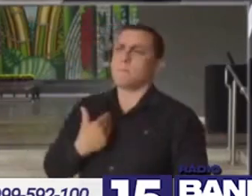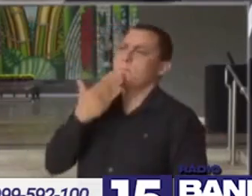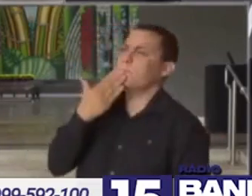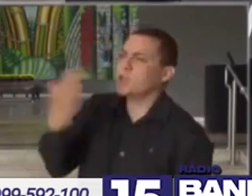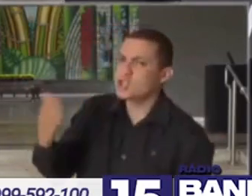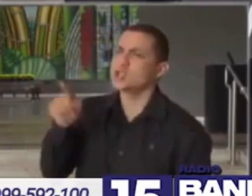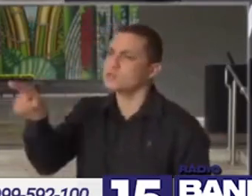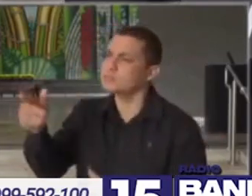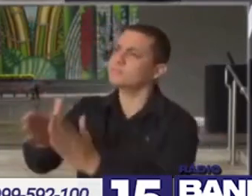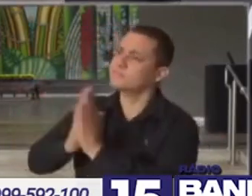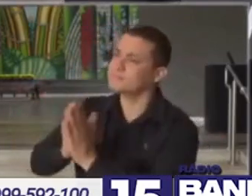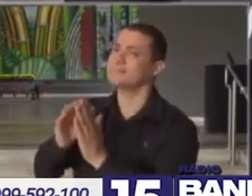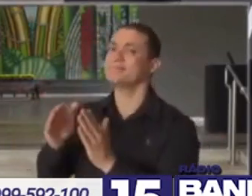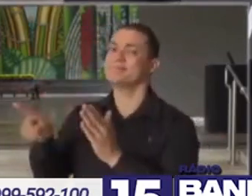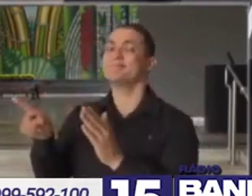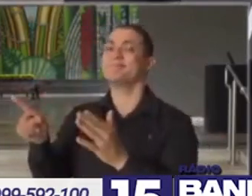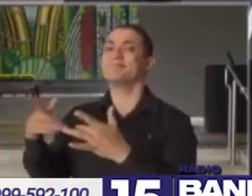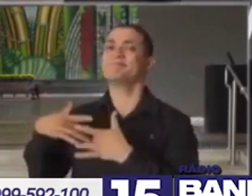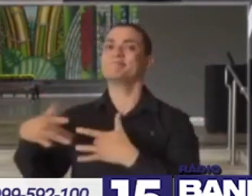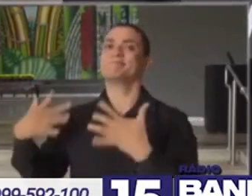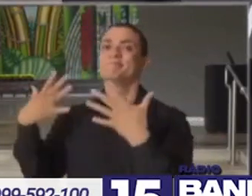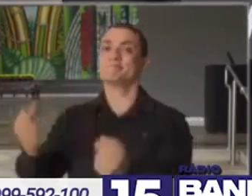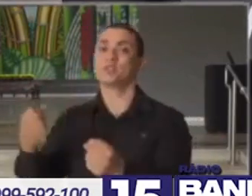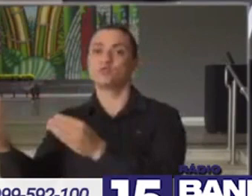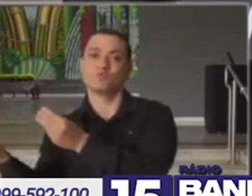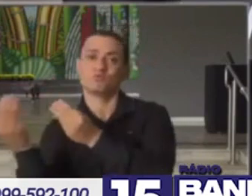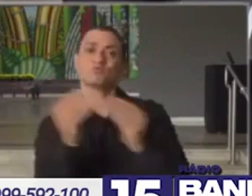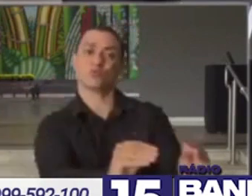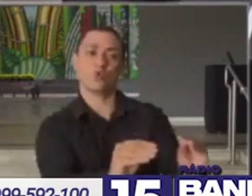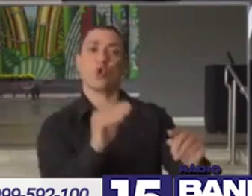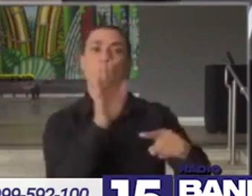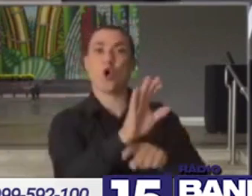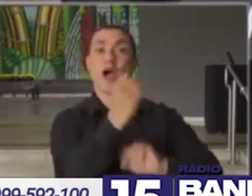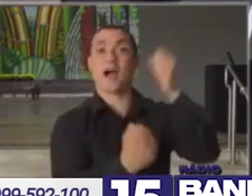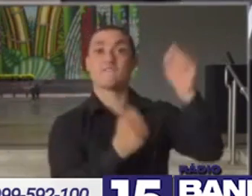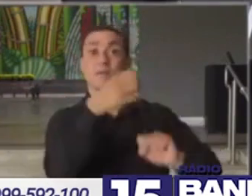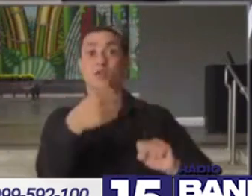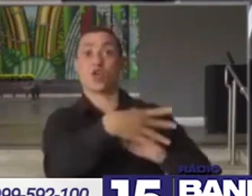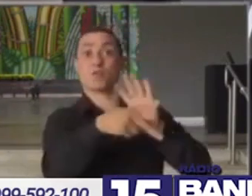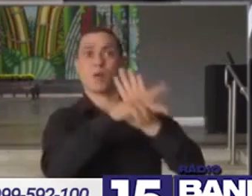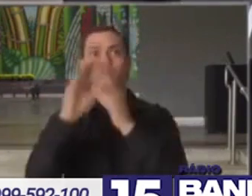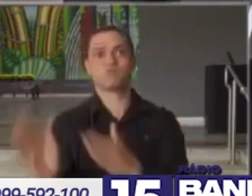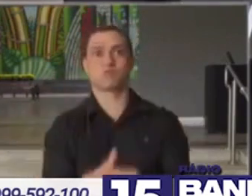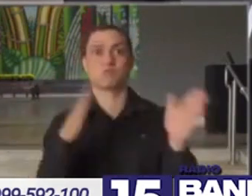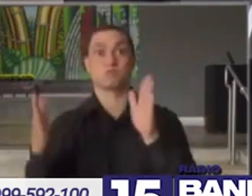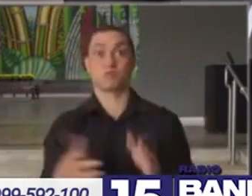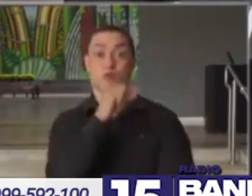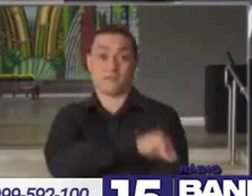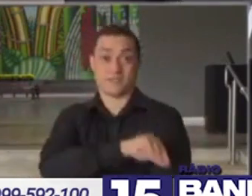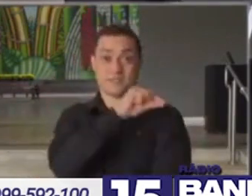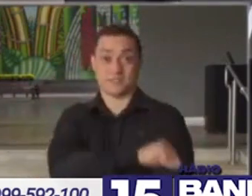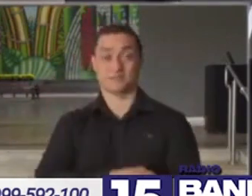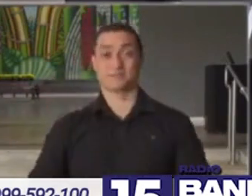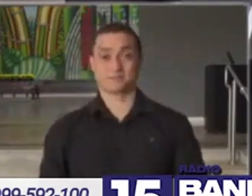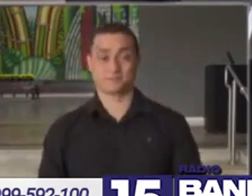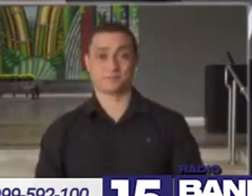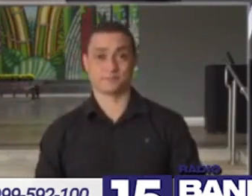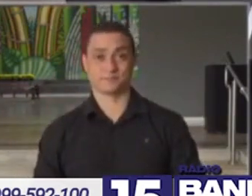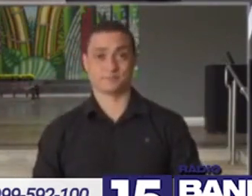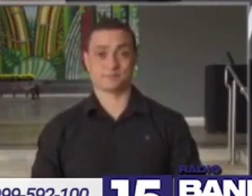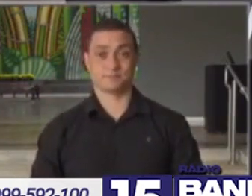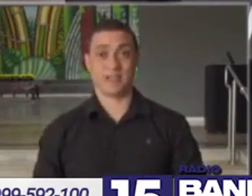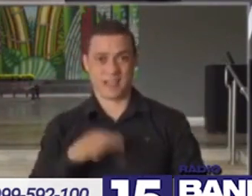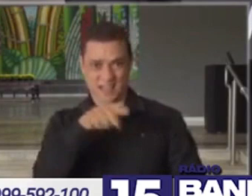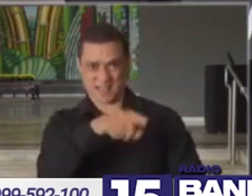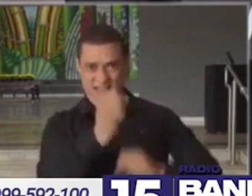de 36 empresas que fizeram suas doações ao Instituto Butantan, atendendo ao